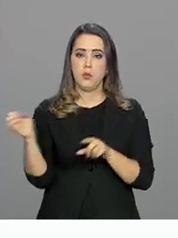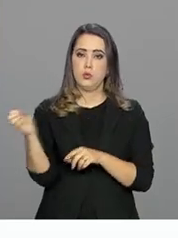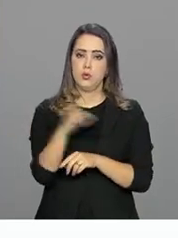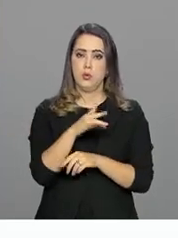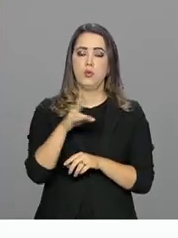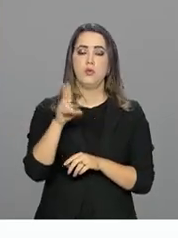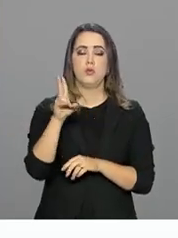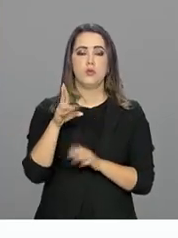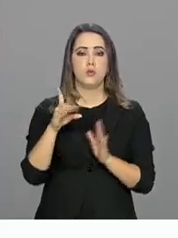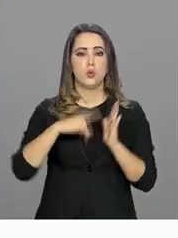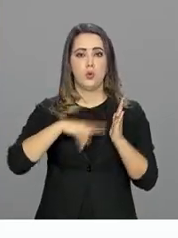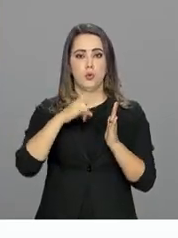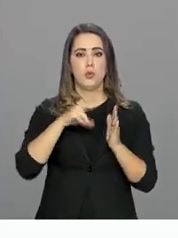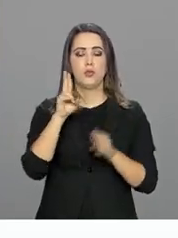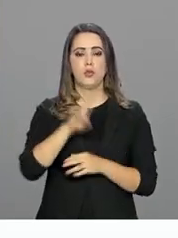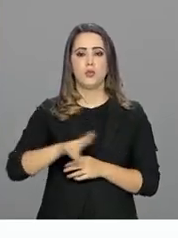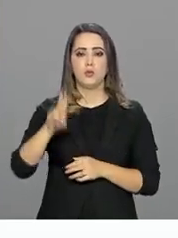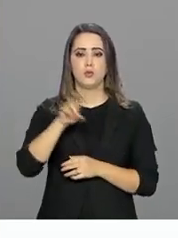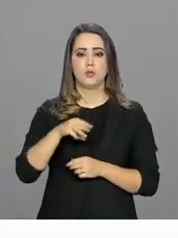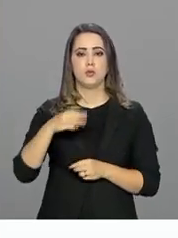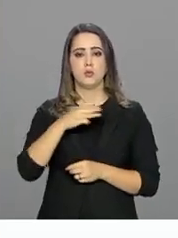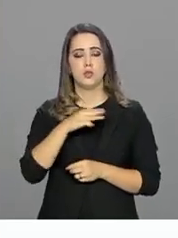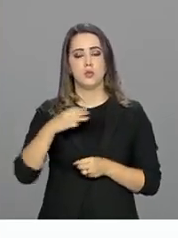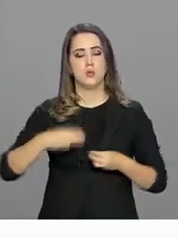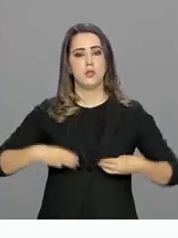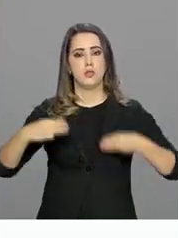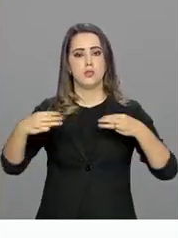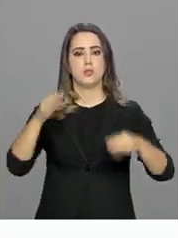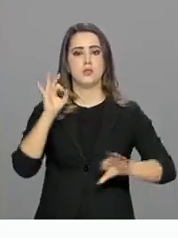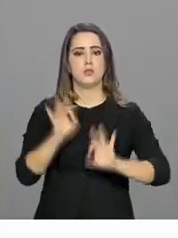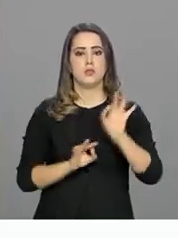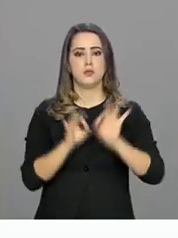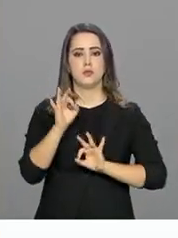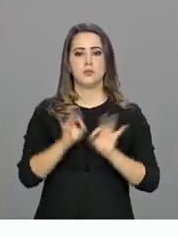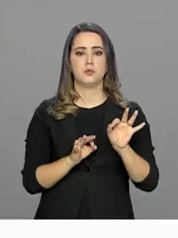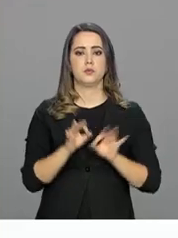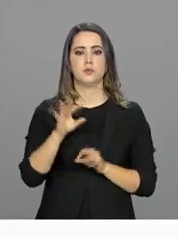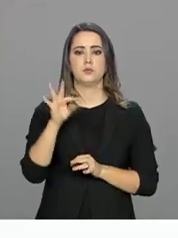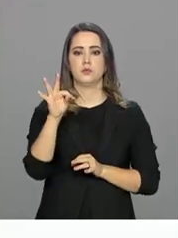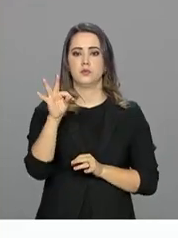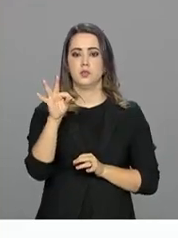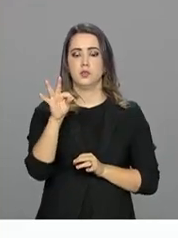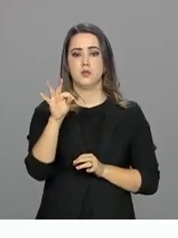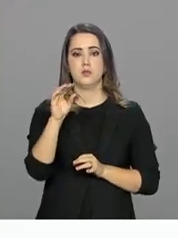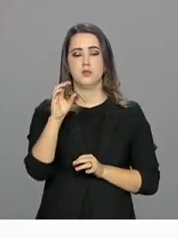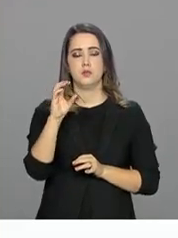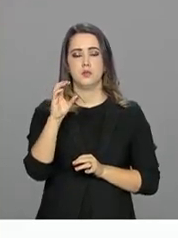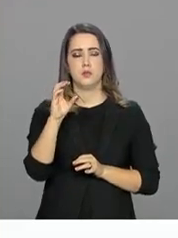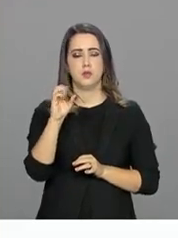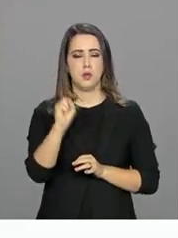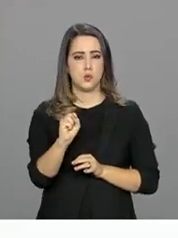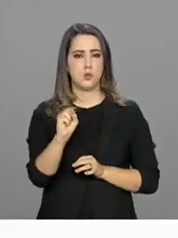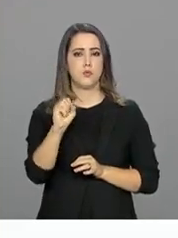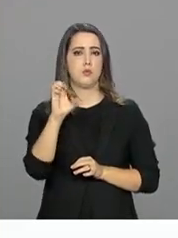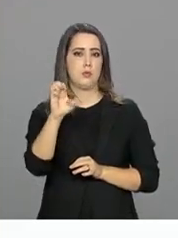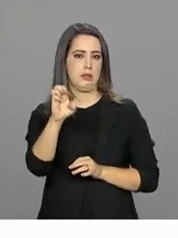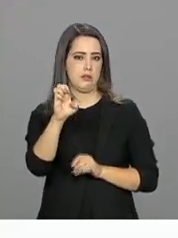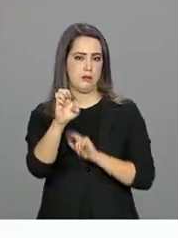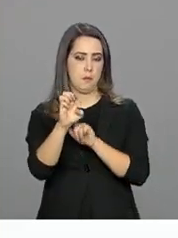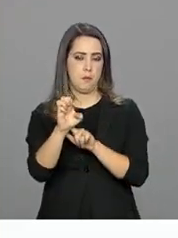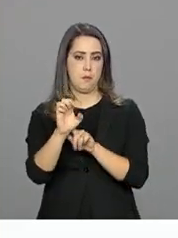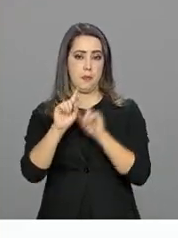utilizado pelos servidores do ministério do planejamento e do tribunal superior eleitoral quando o serviço estiver